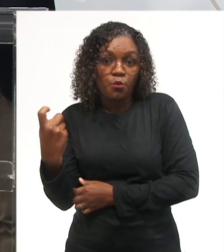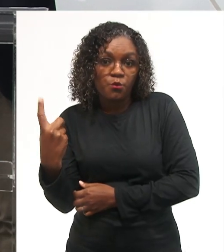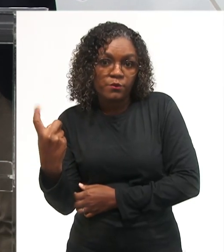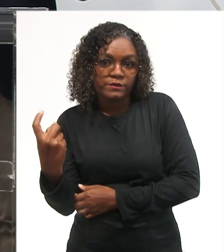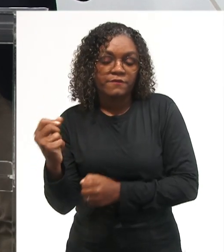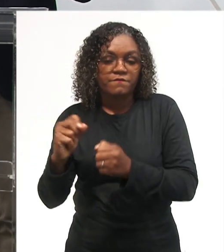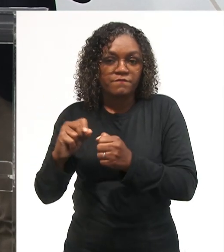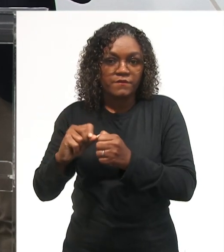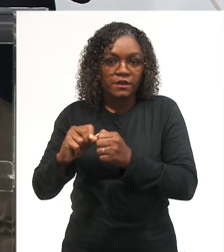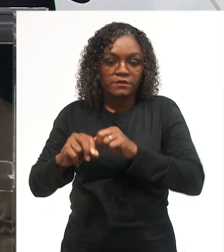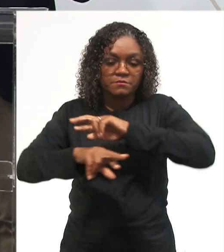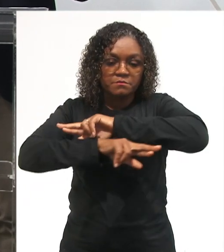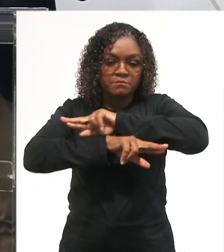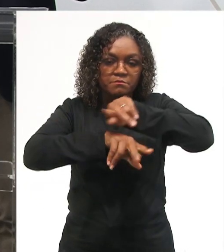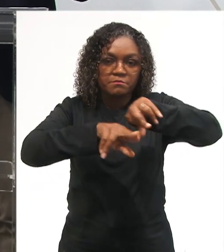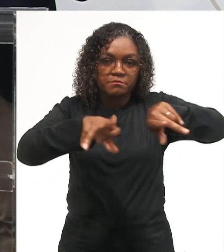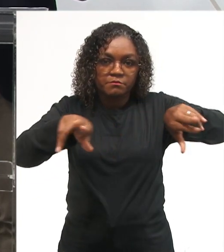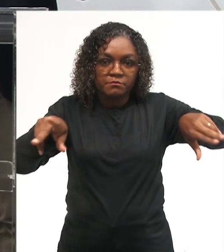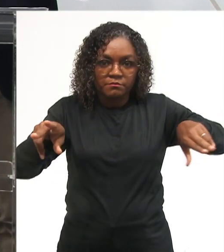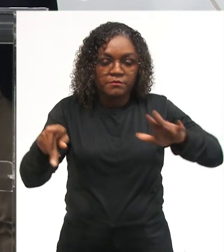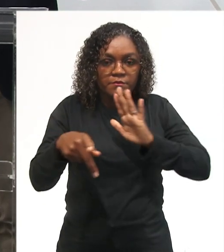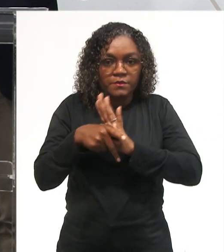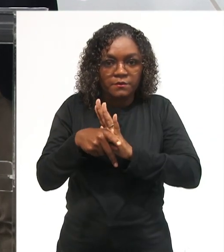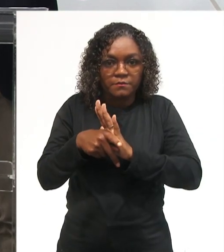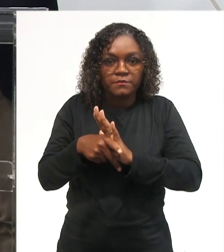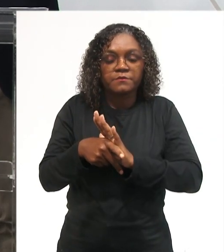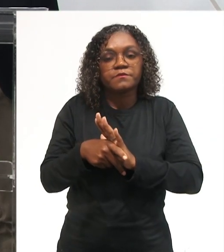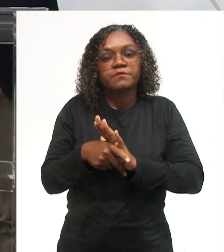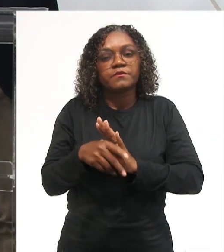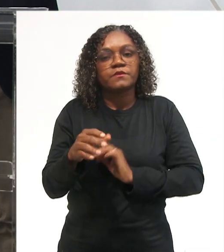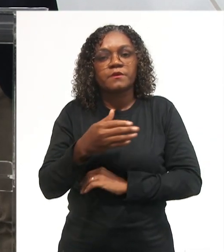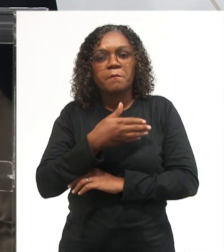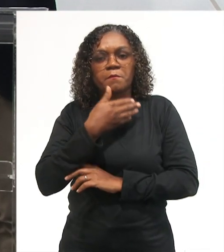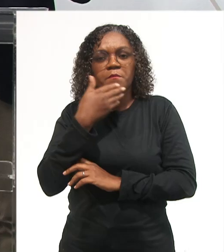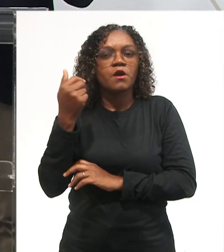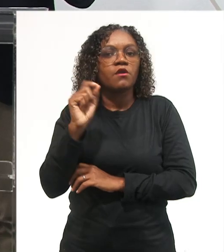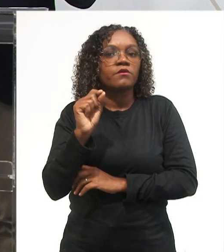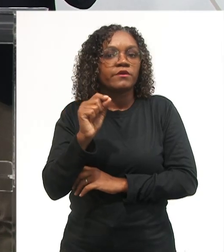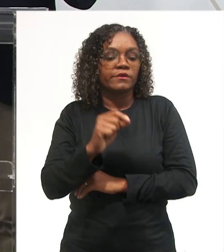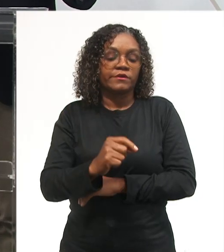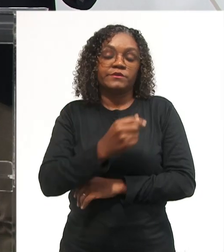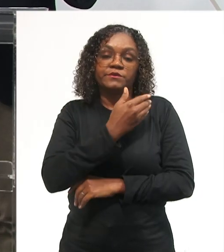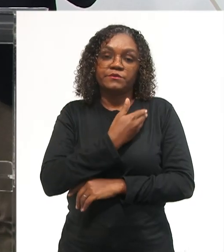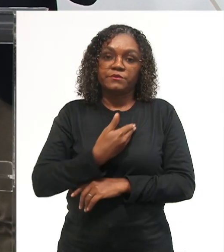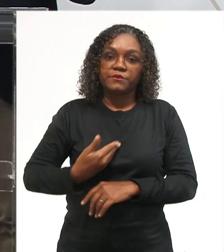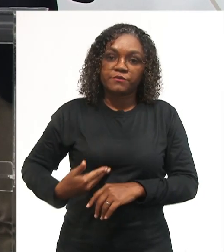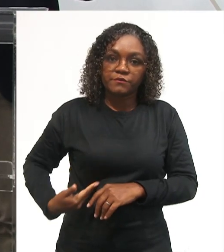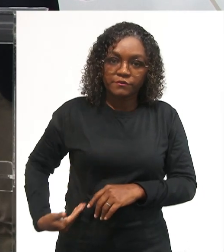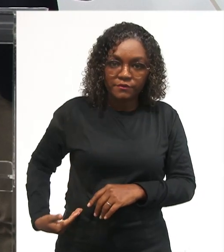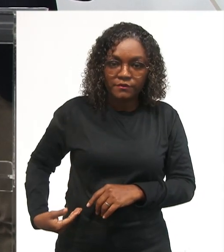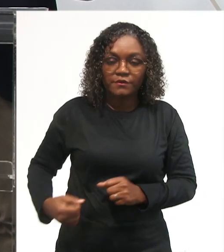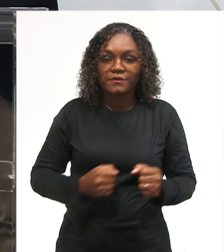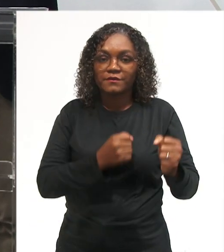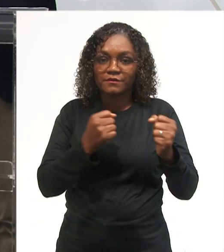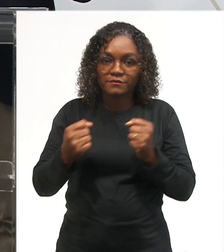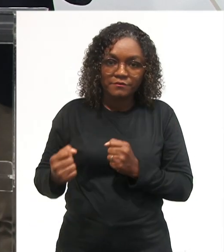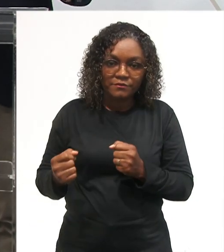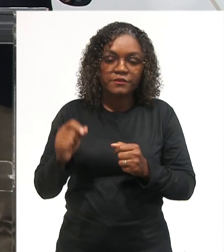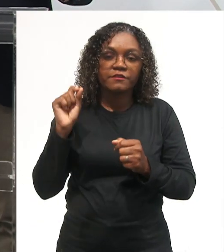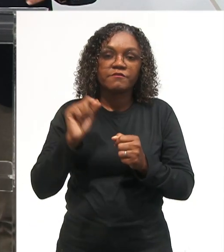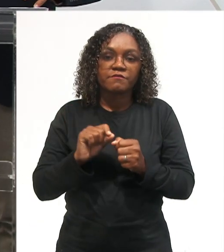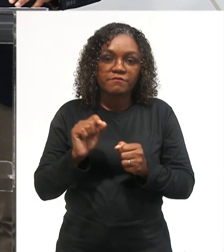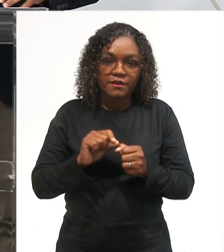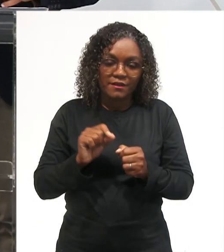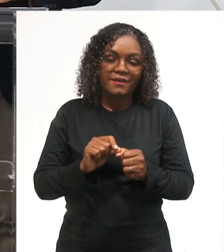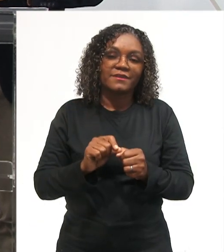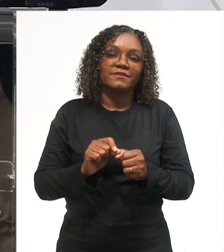Então, nessas situações, o melhor é que o governo faça essa oferta, ou que ele tenha